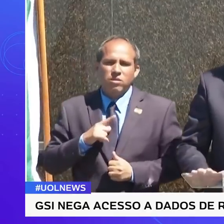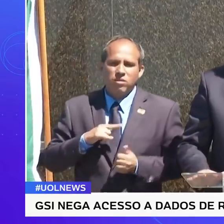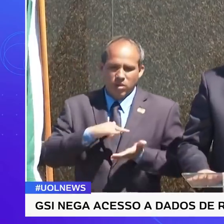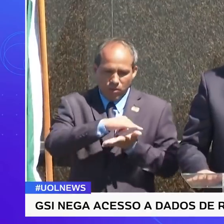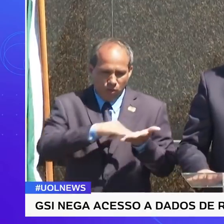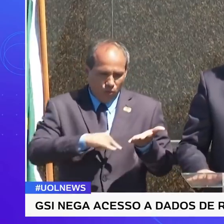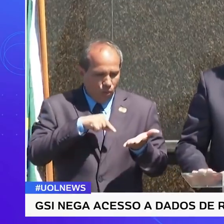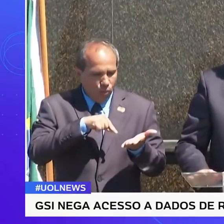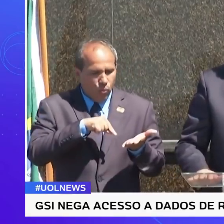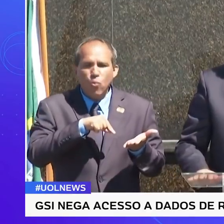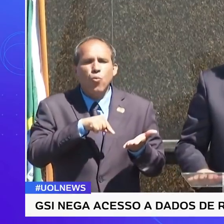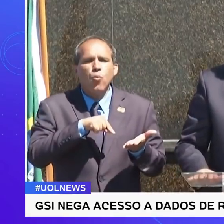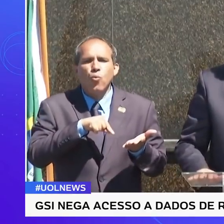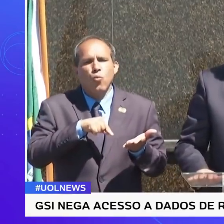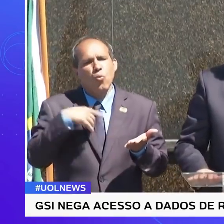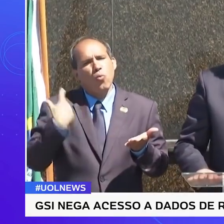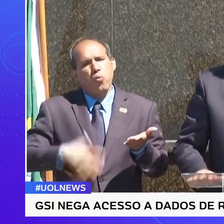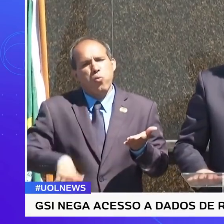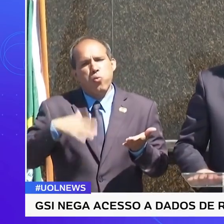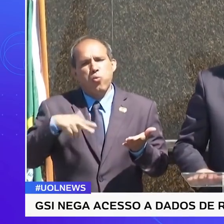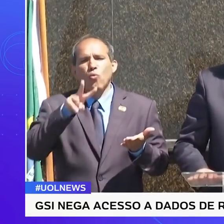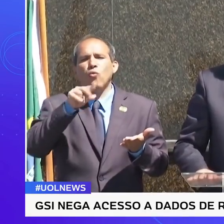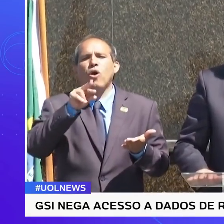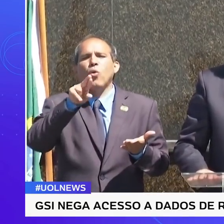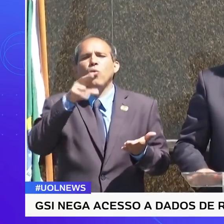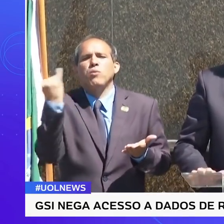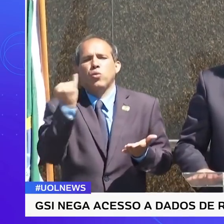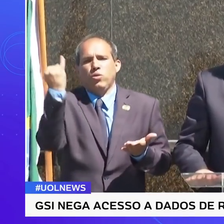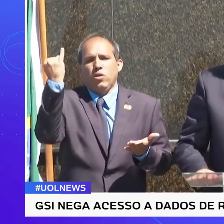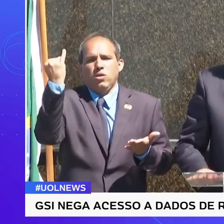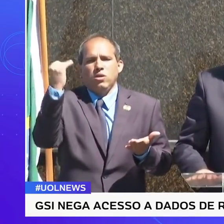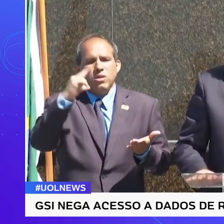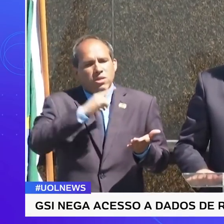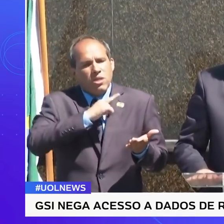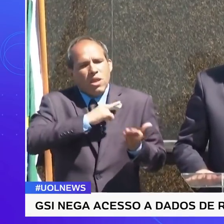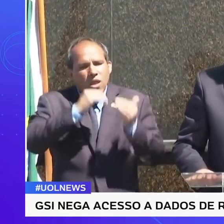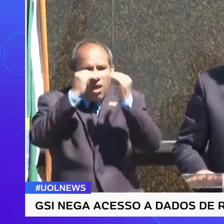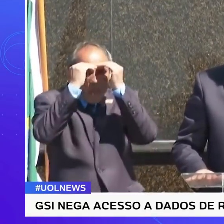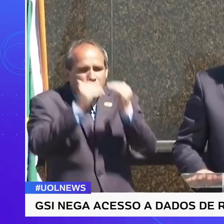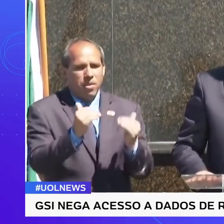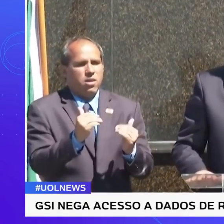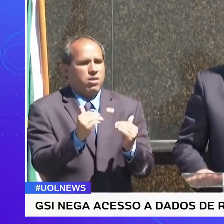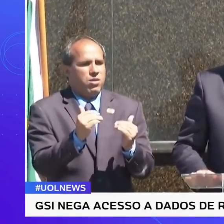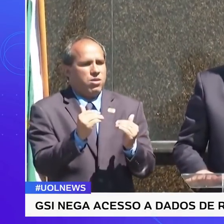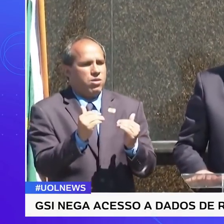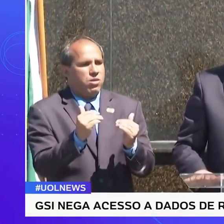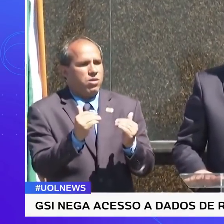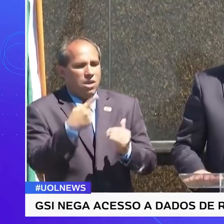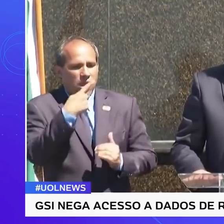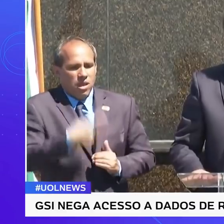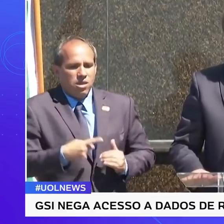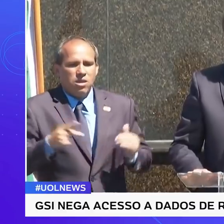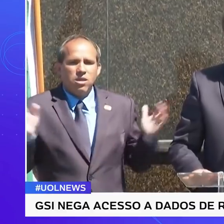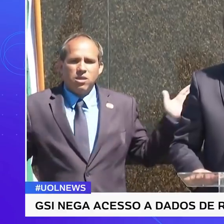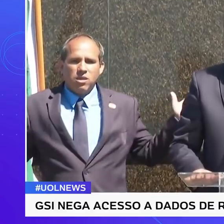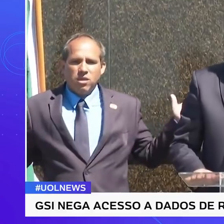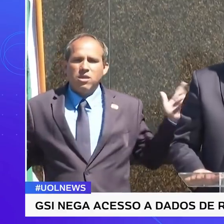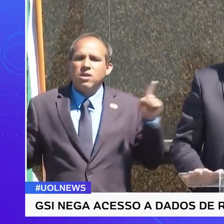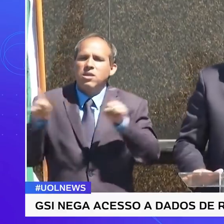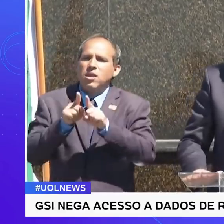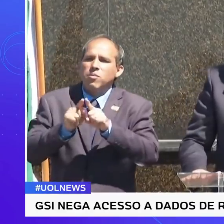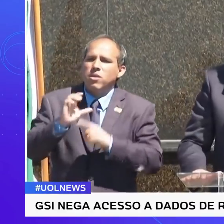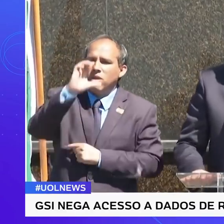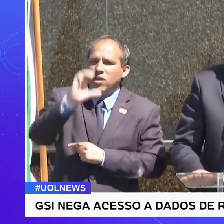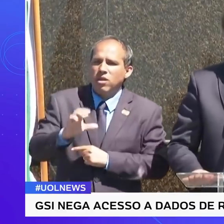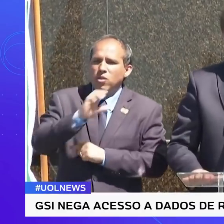registros sobre eventuais encontros entre o presidente e os dois pastores que são investigados por suspeita de cobrança de propina